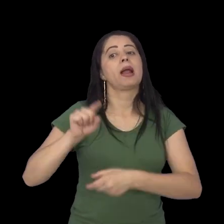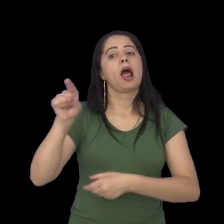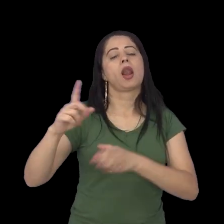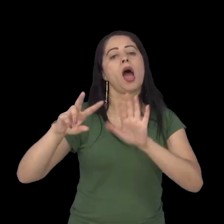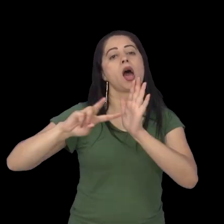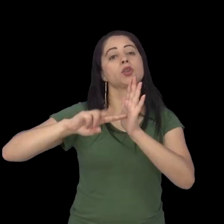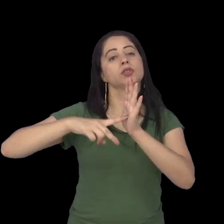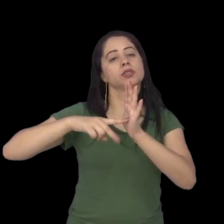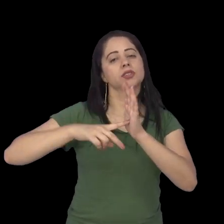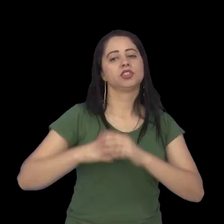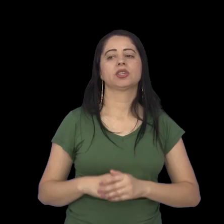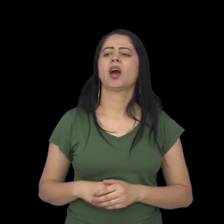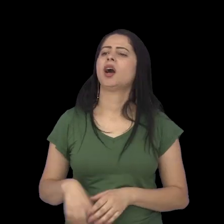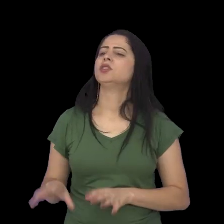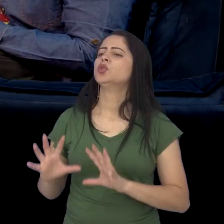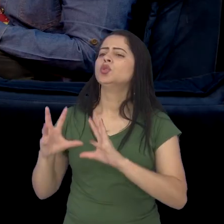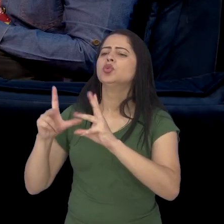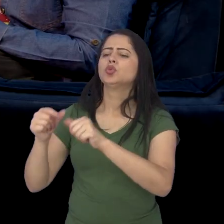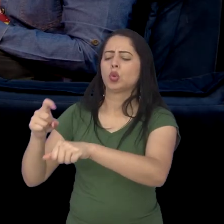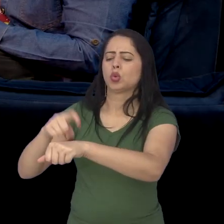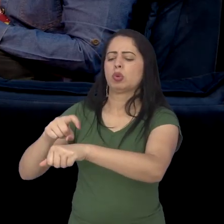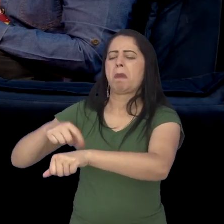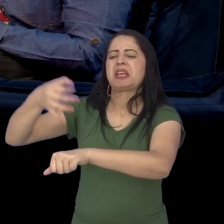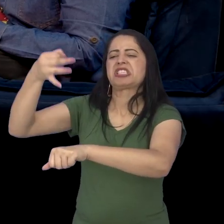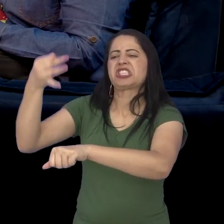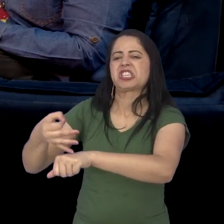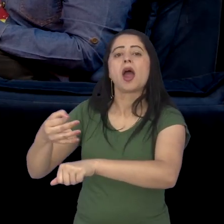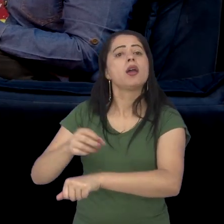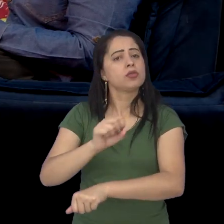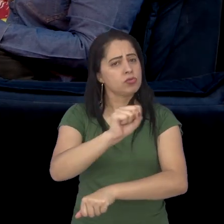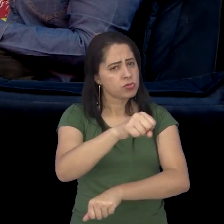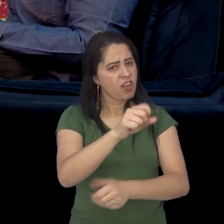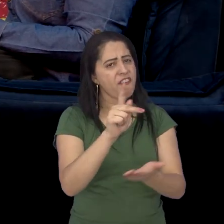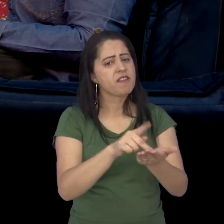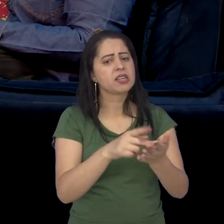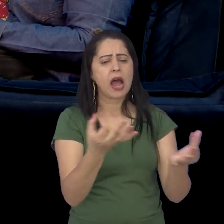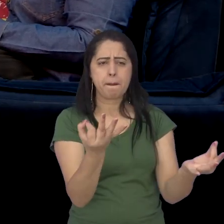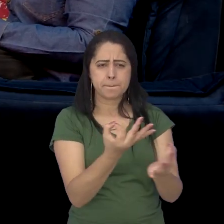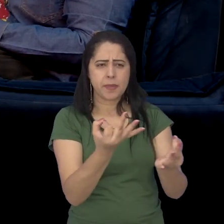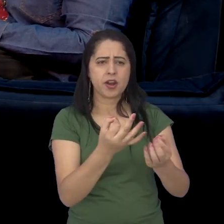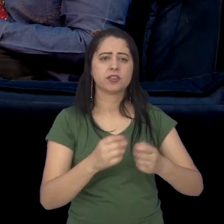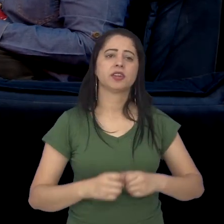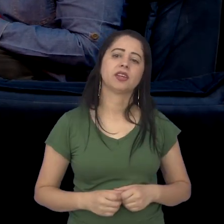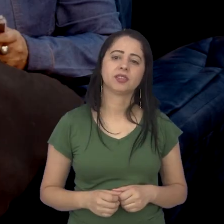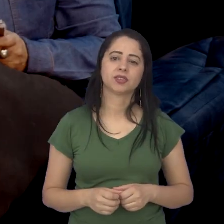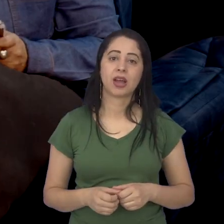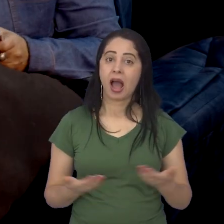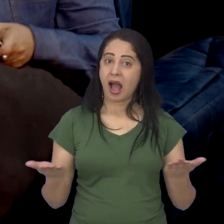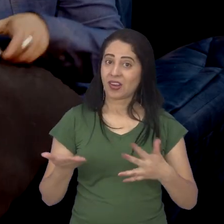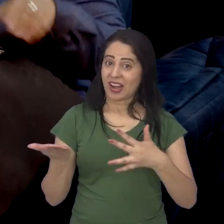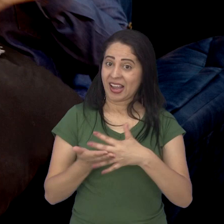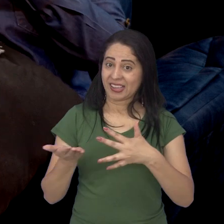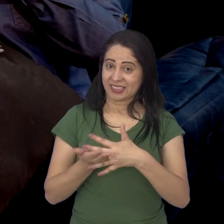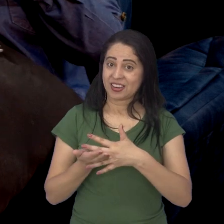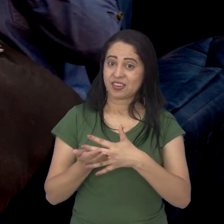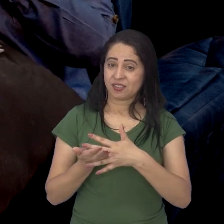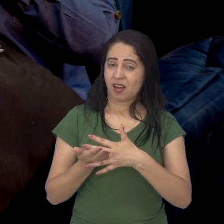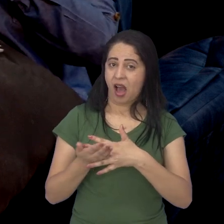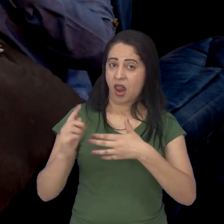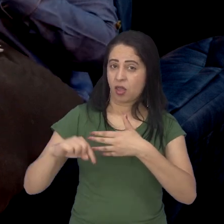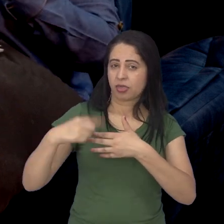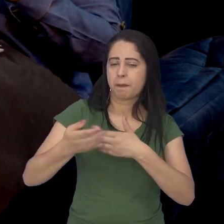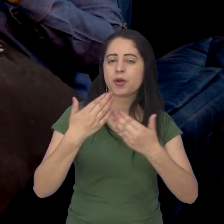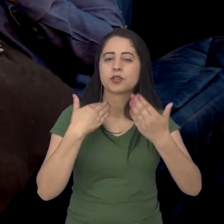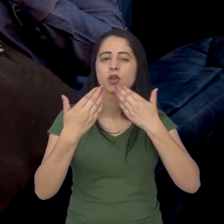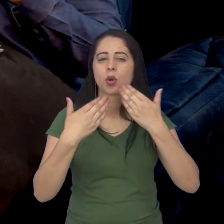meses. Perfeito, tudo no tempo certo, tudo né? Perfeito. E falando em tempo, eu vou chamar o intervalo e depois a gente vai